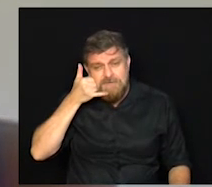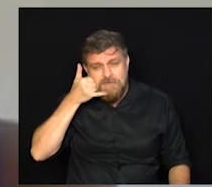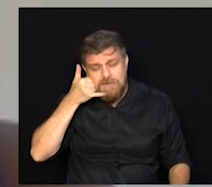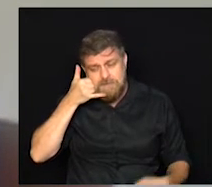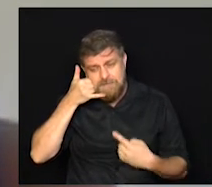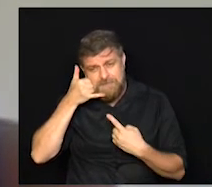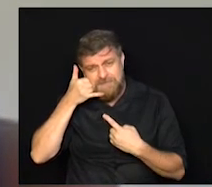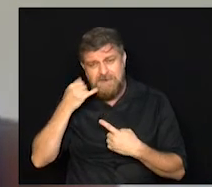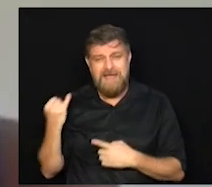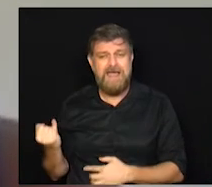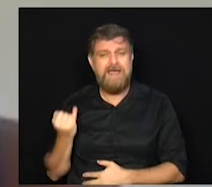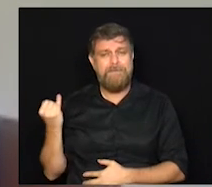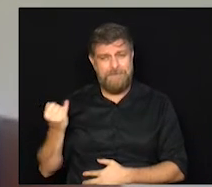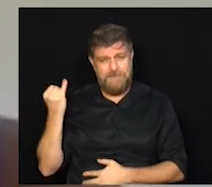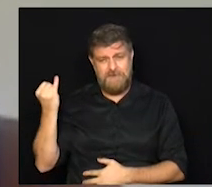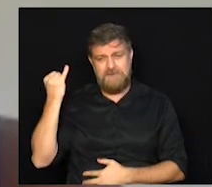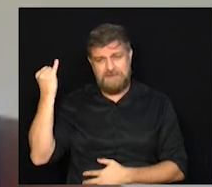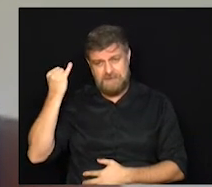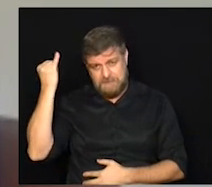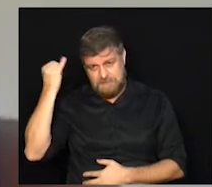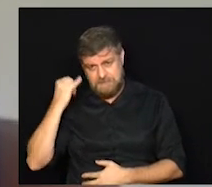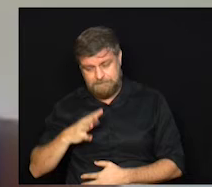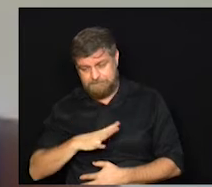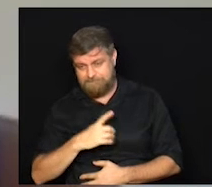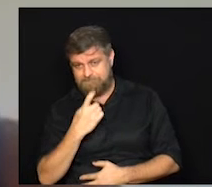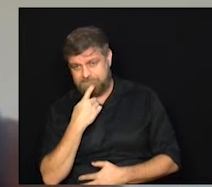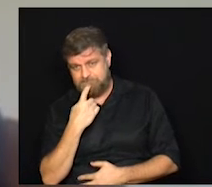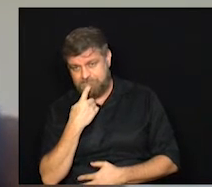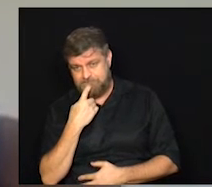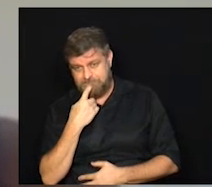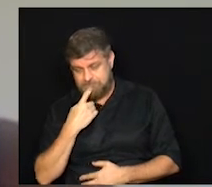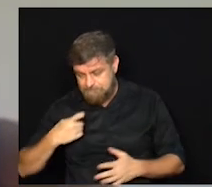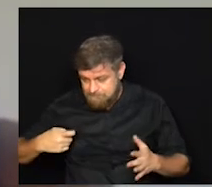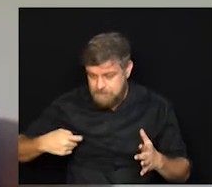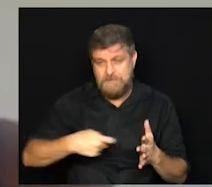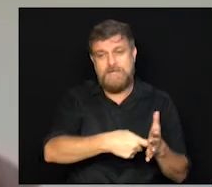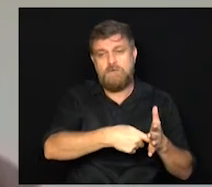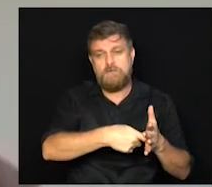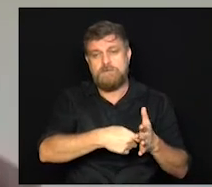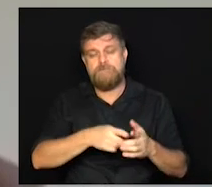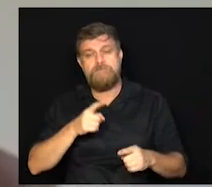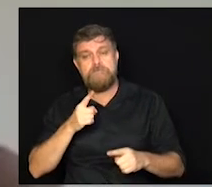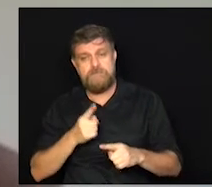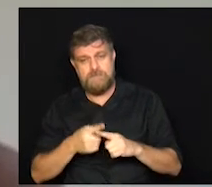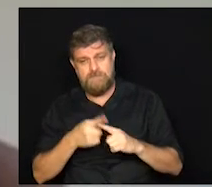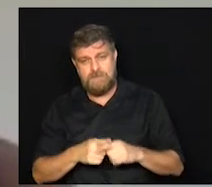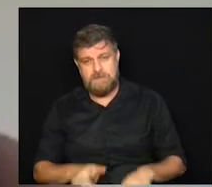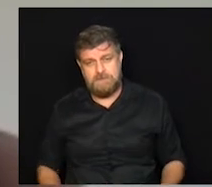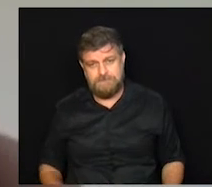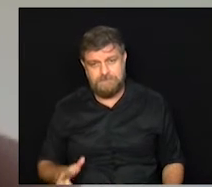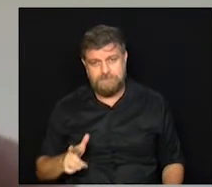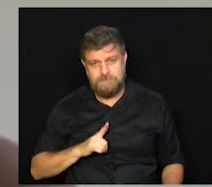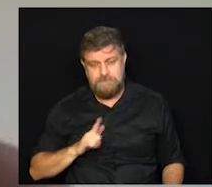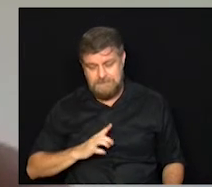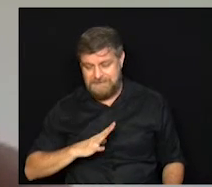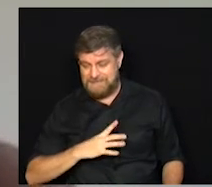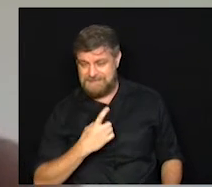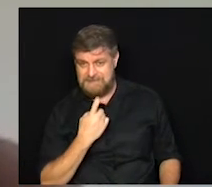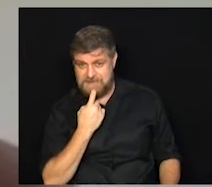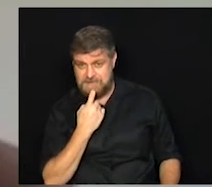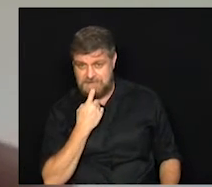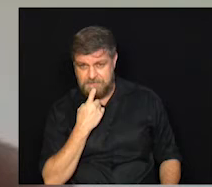extrema importância para a cidade, para denúncias. Por quê? Como ele se localizava em